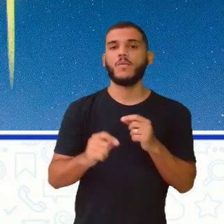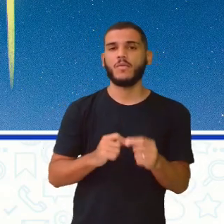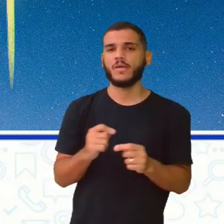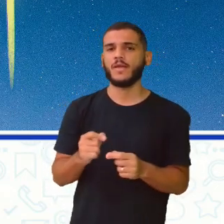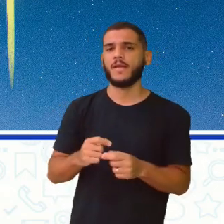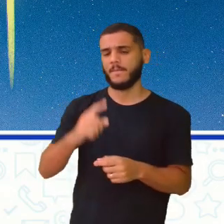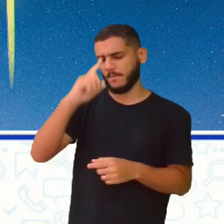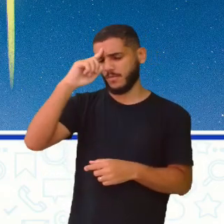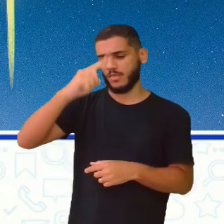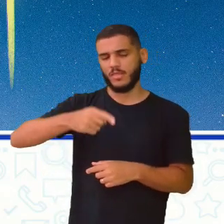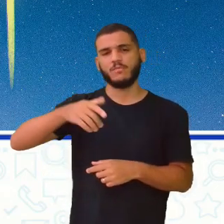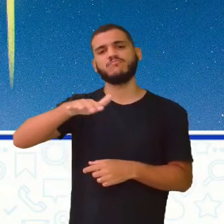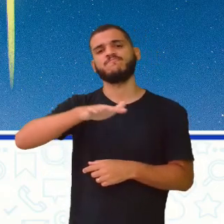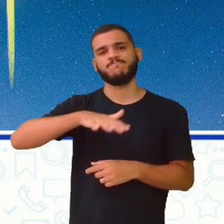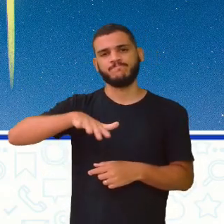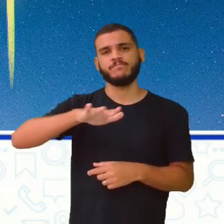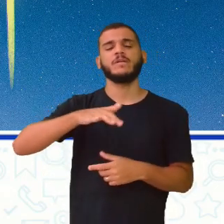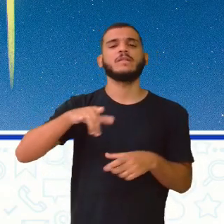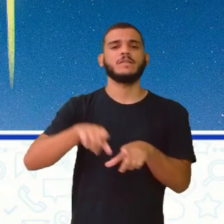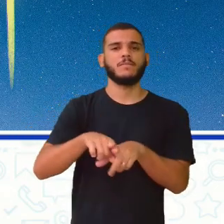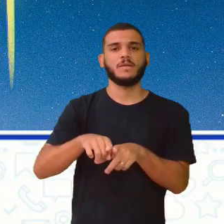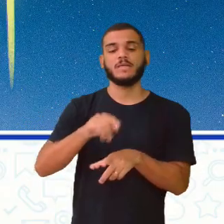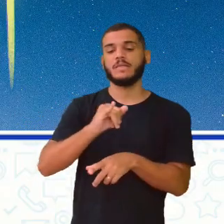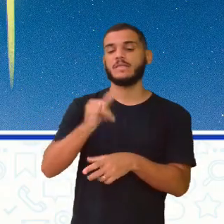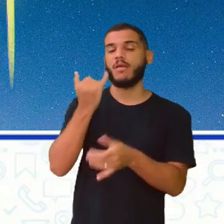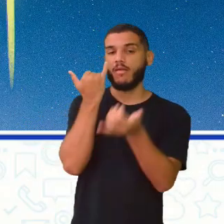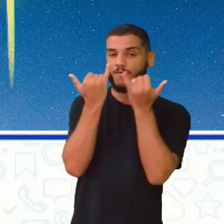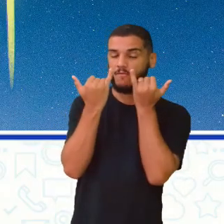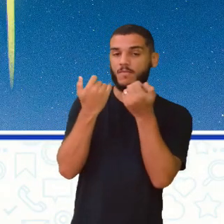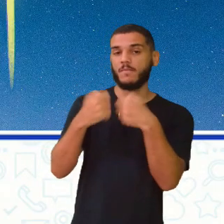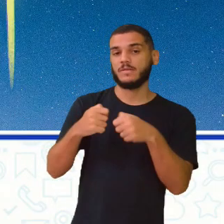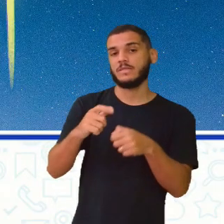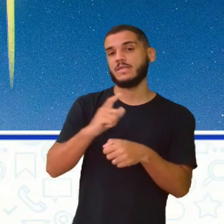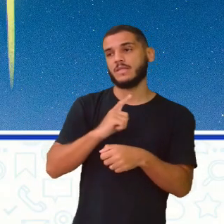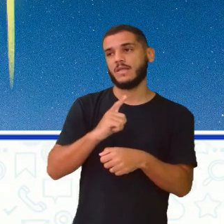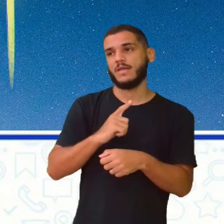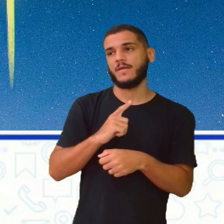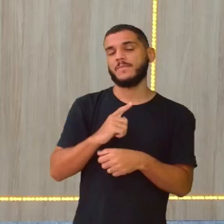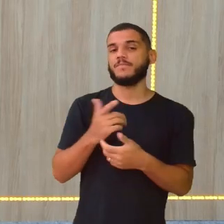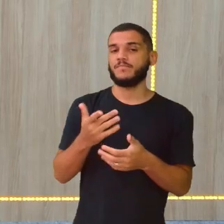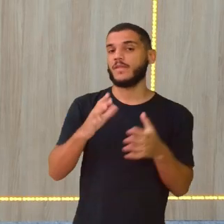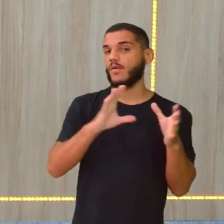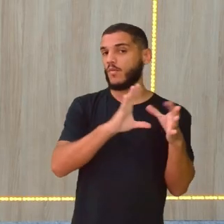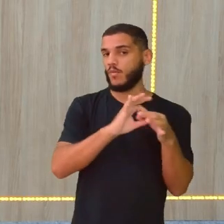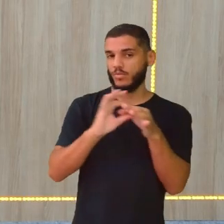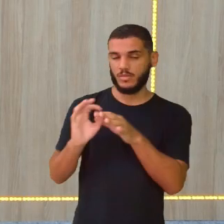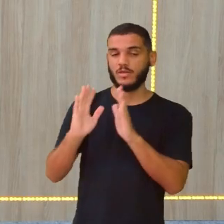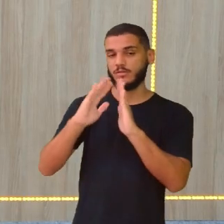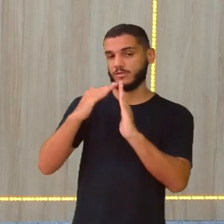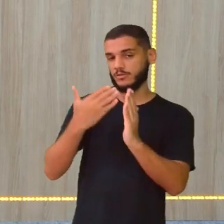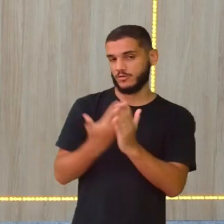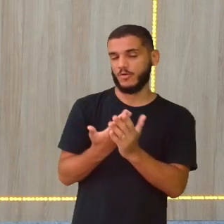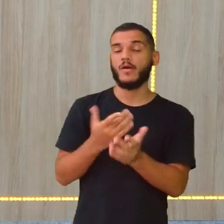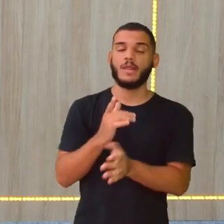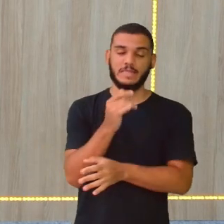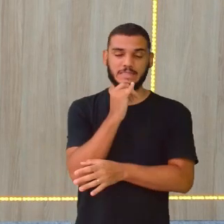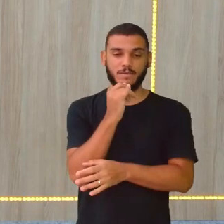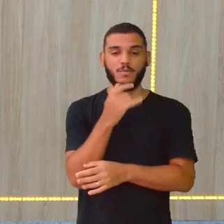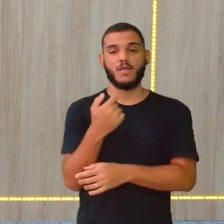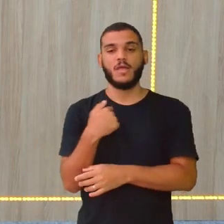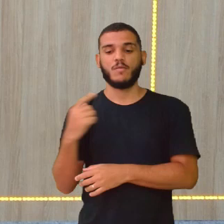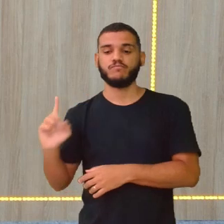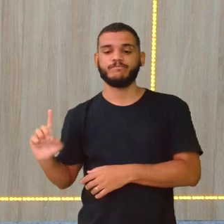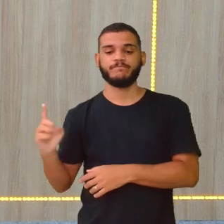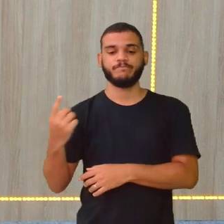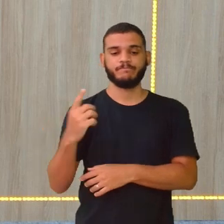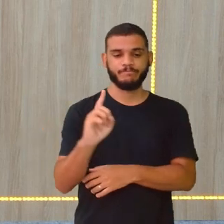determinado local. Então, se eu quero me informar, vou trazer agora em um contexto escolar. Se eu chego em uma escola e